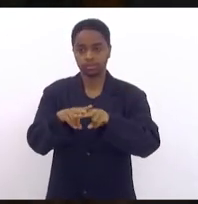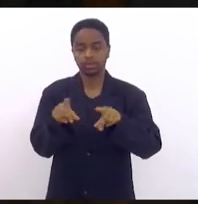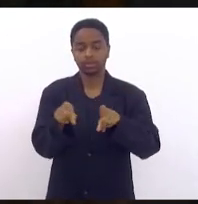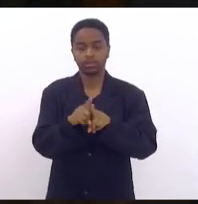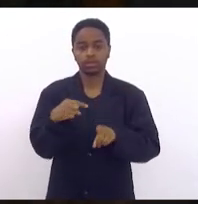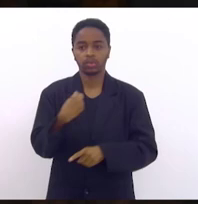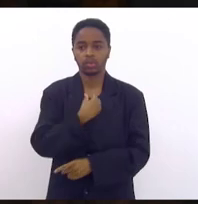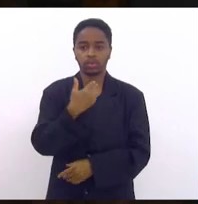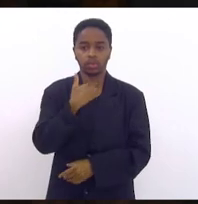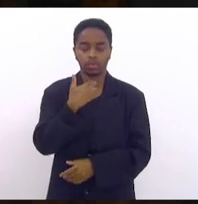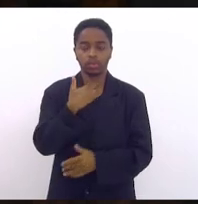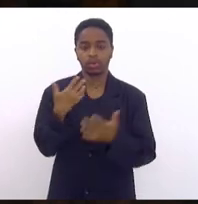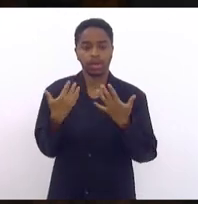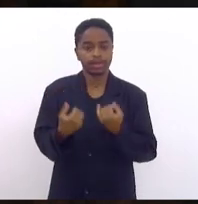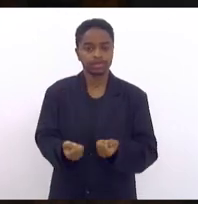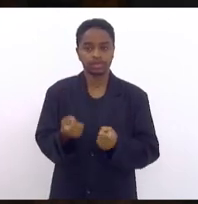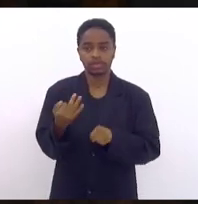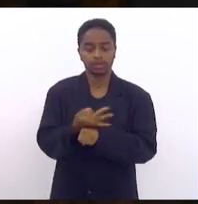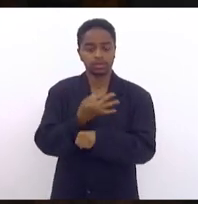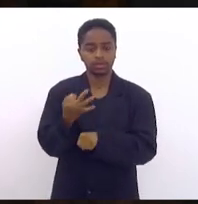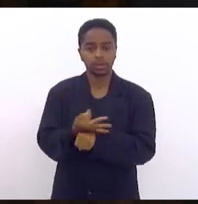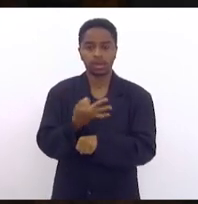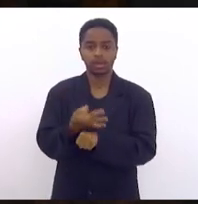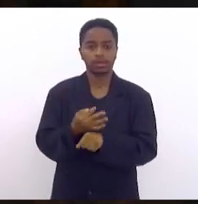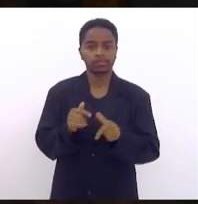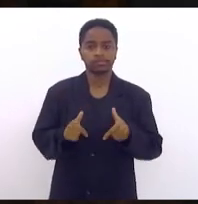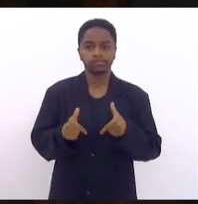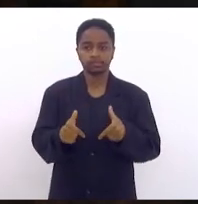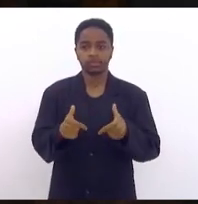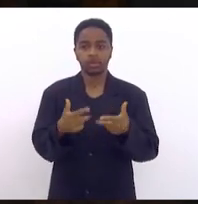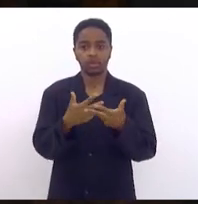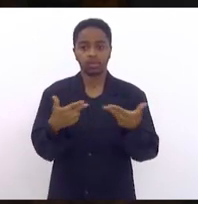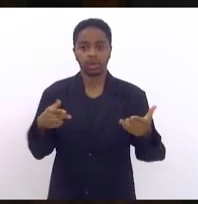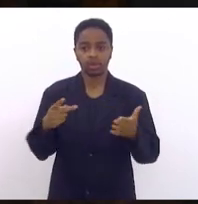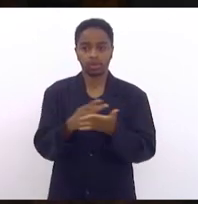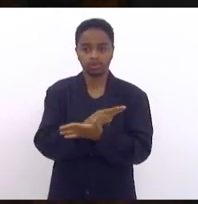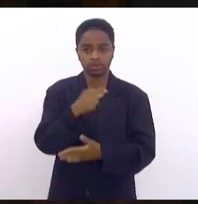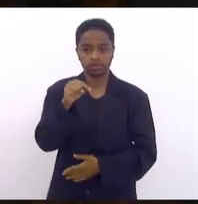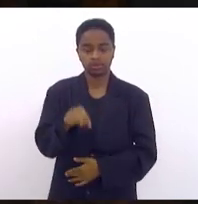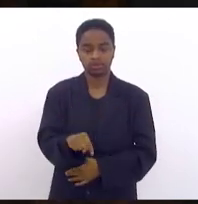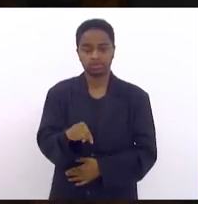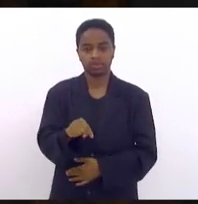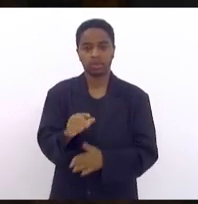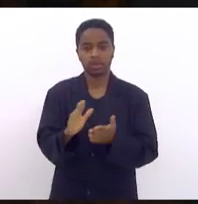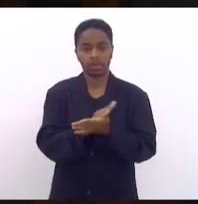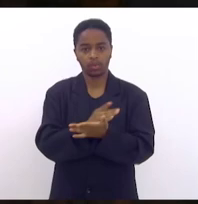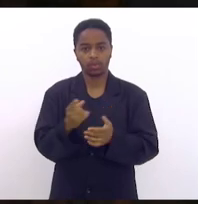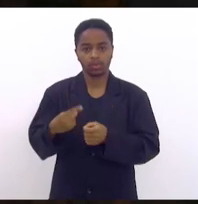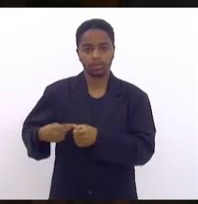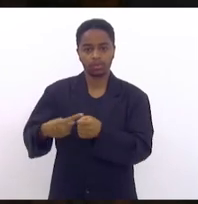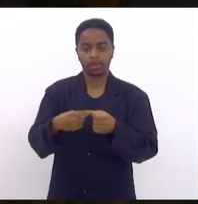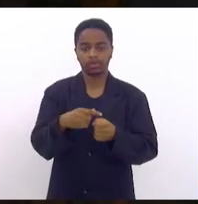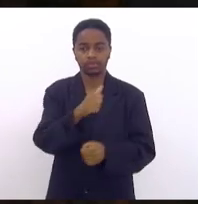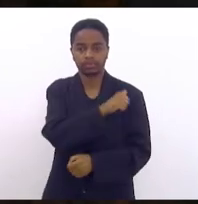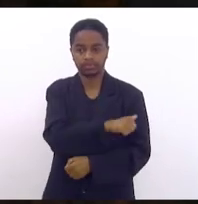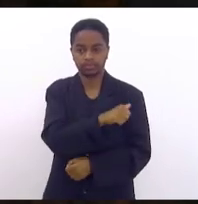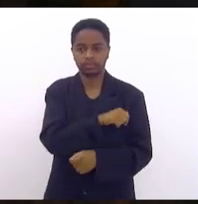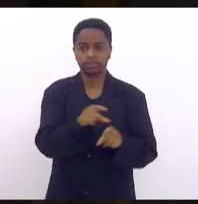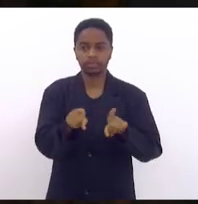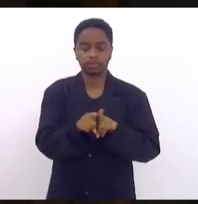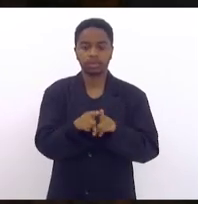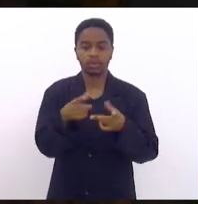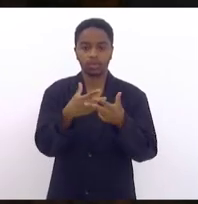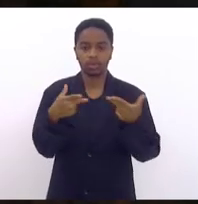gente não pode mais ter tolerância com esse tipo de coisa que está acontecendo em alguns bairros do Rio de Janeiro. O que aconteceu em Copacabana